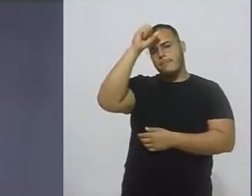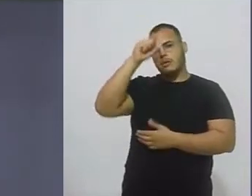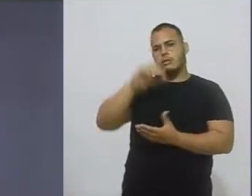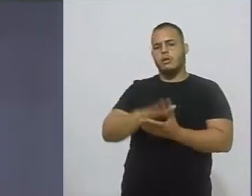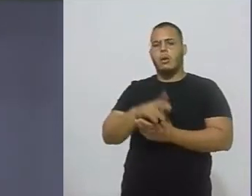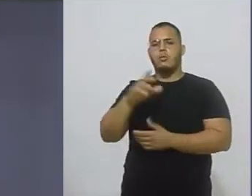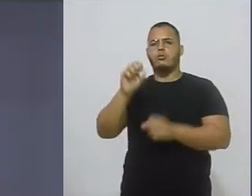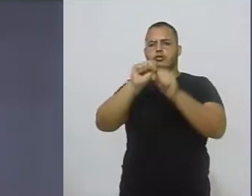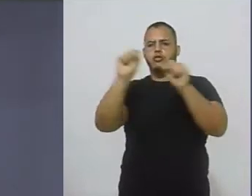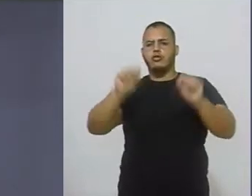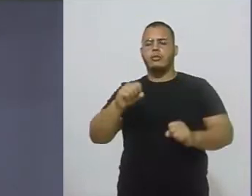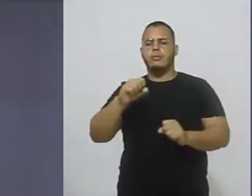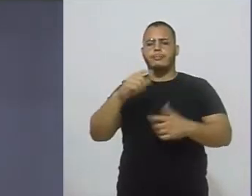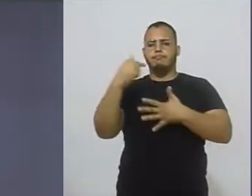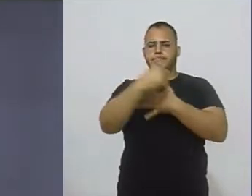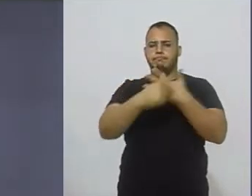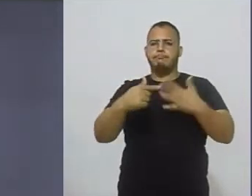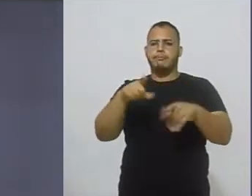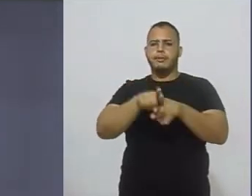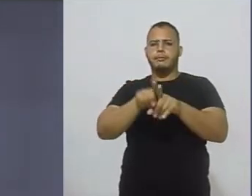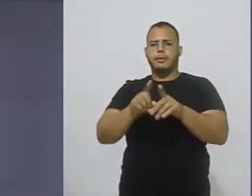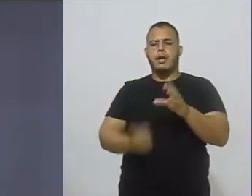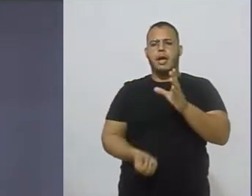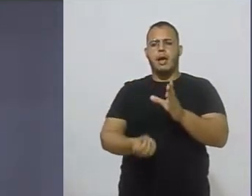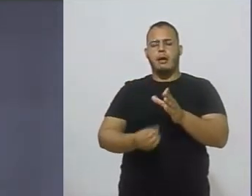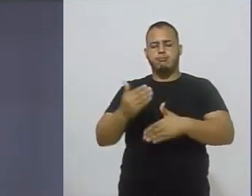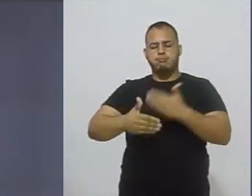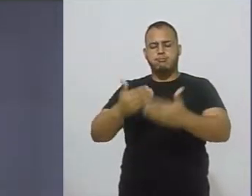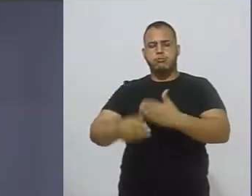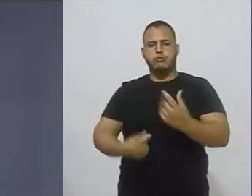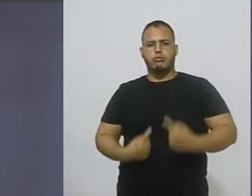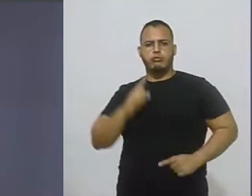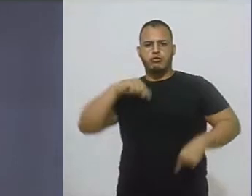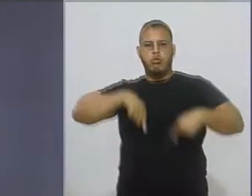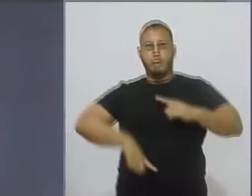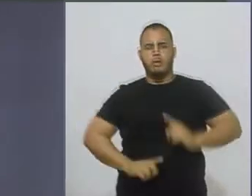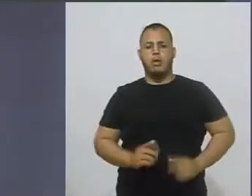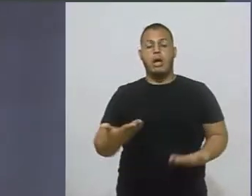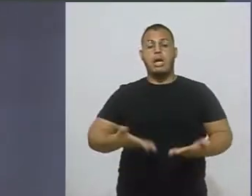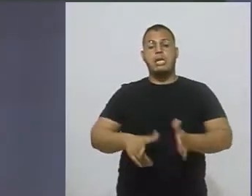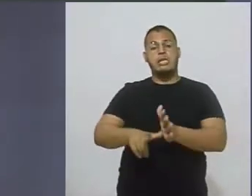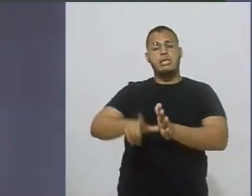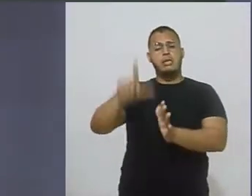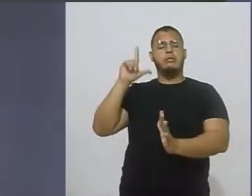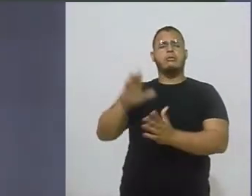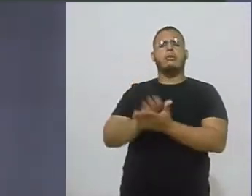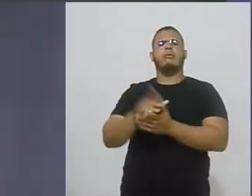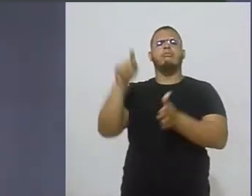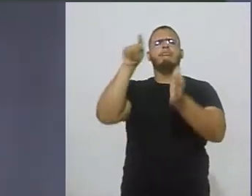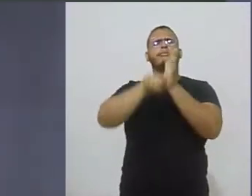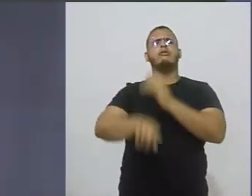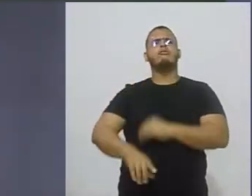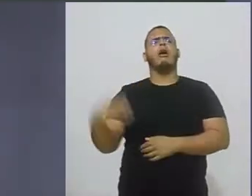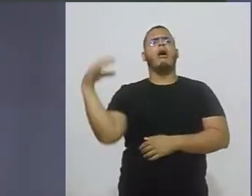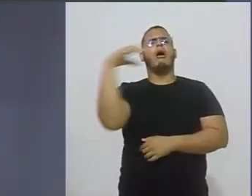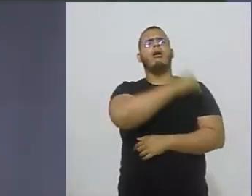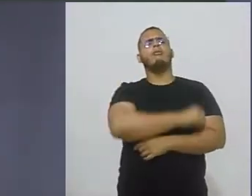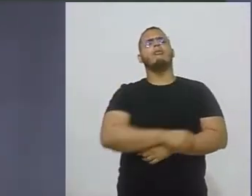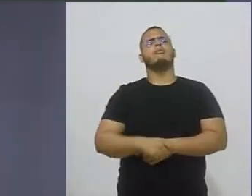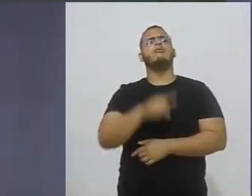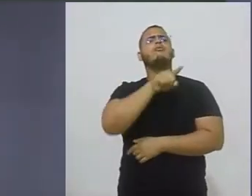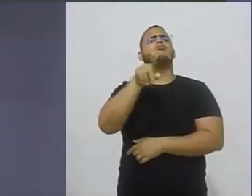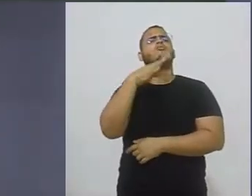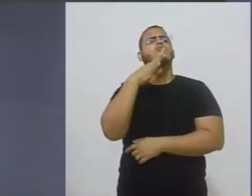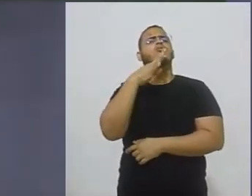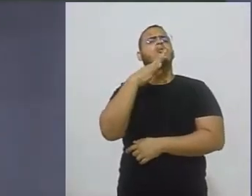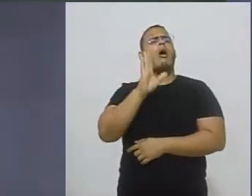a produção de hormônios, certo? Antes de tudo, vamos se atentar aqui a duas questões rápidas. Você tem ou você conhece alguém que